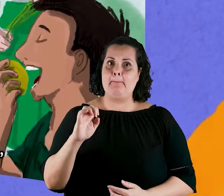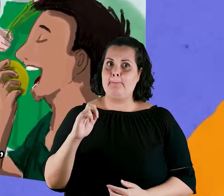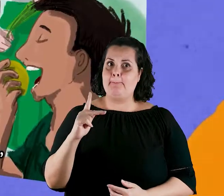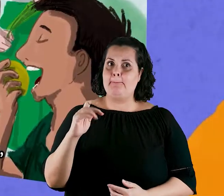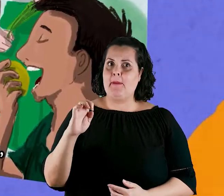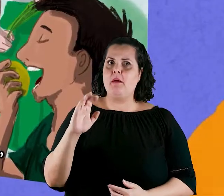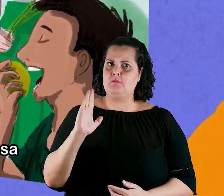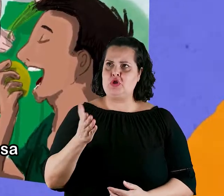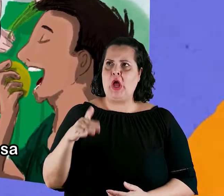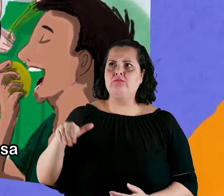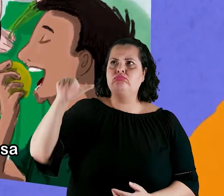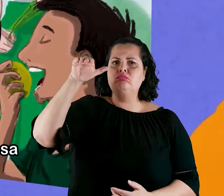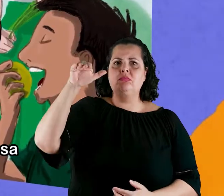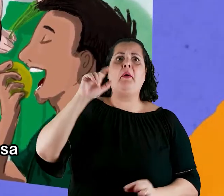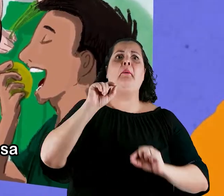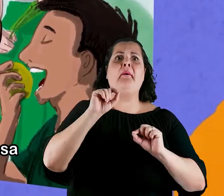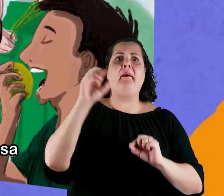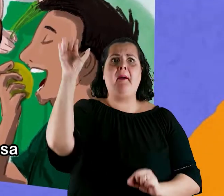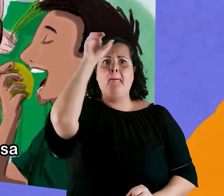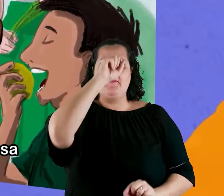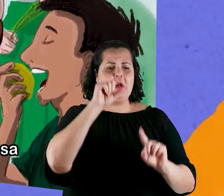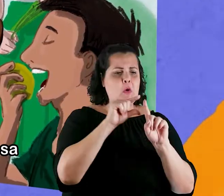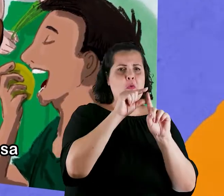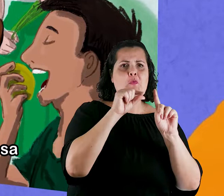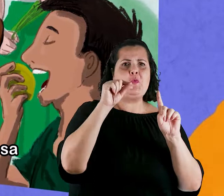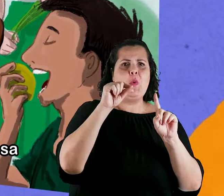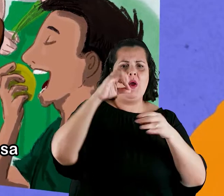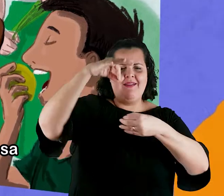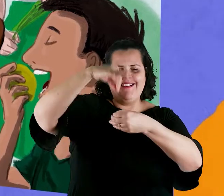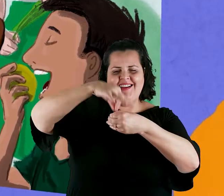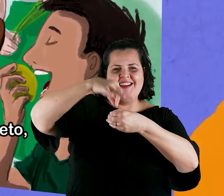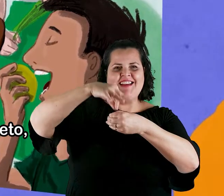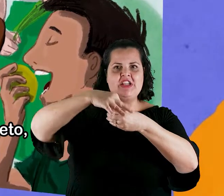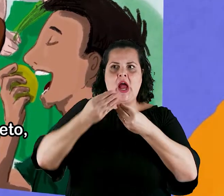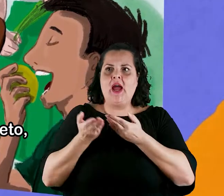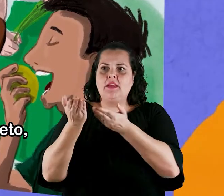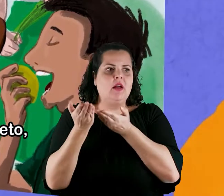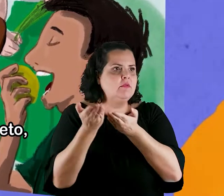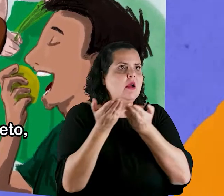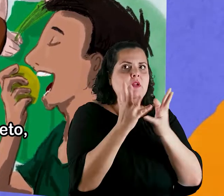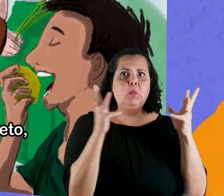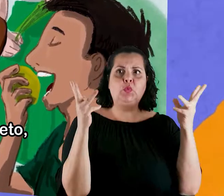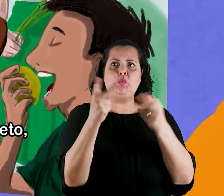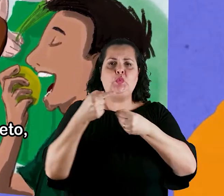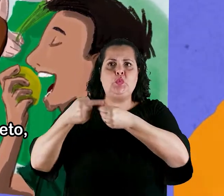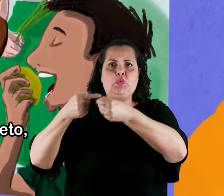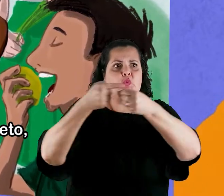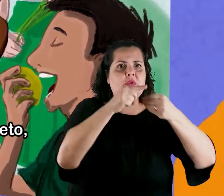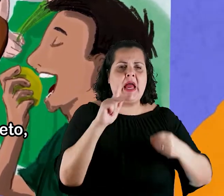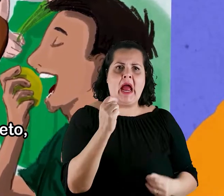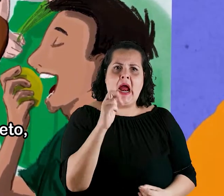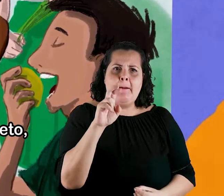chás com essas folhas e assim você chegar às outras pessoas e harmoniosa que porventura tivessem coração inquieto